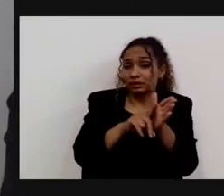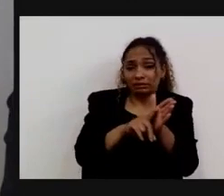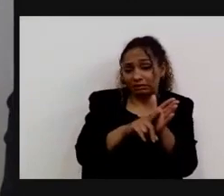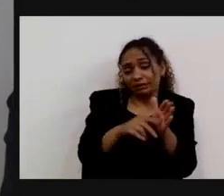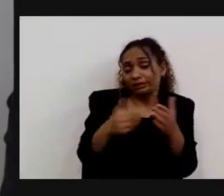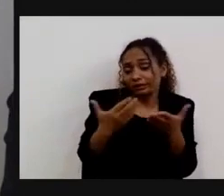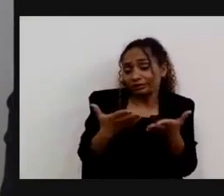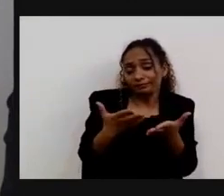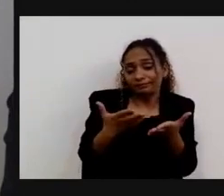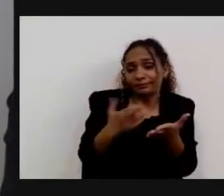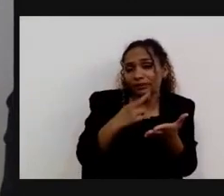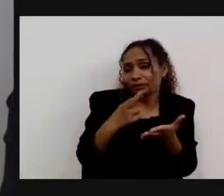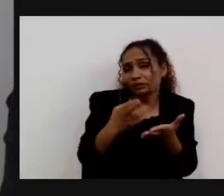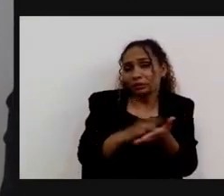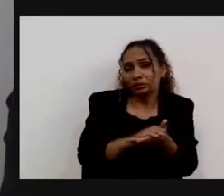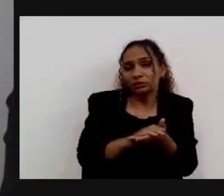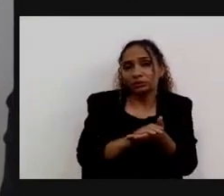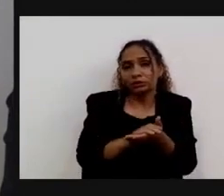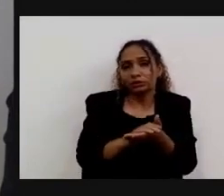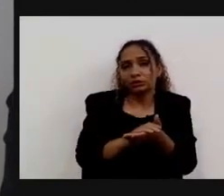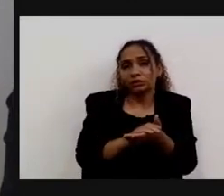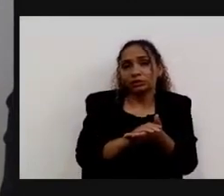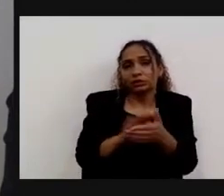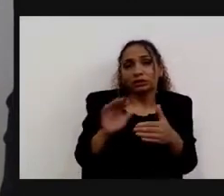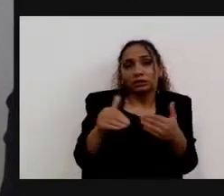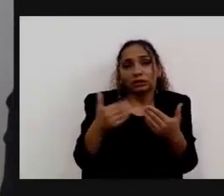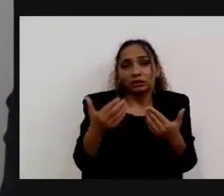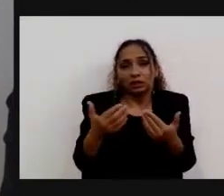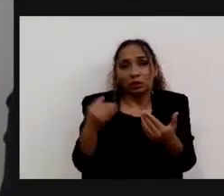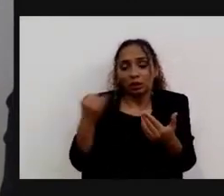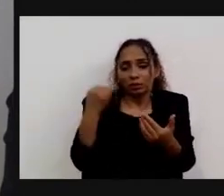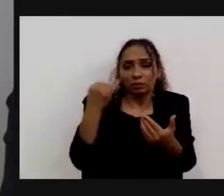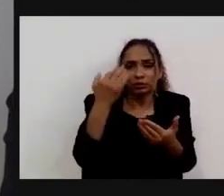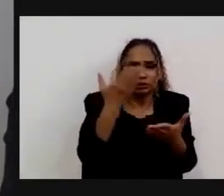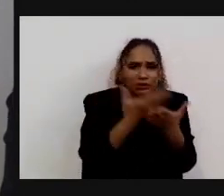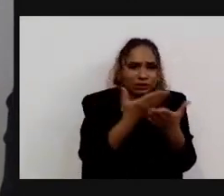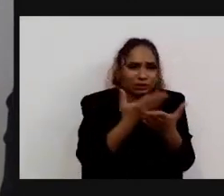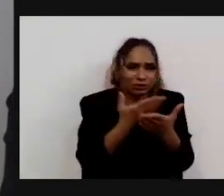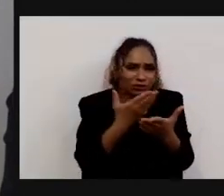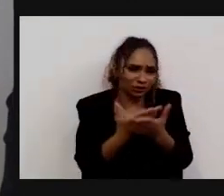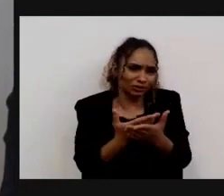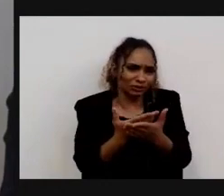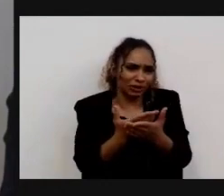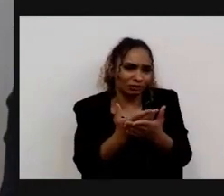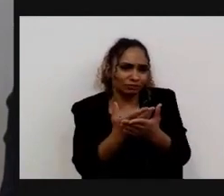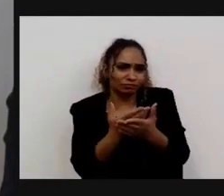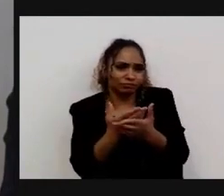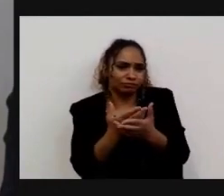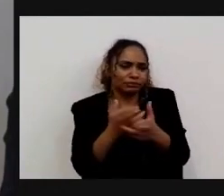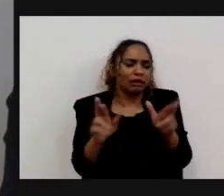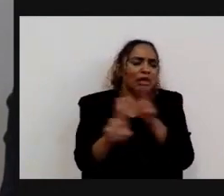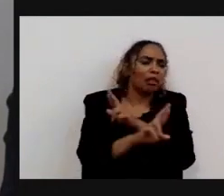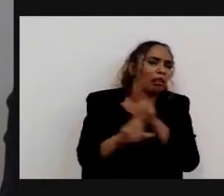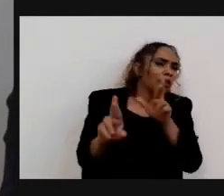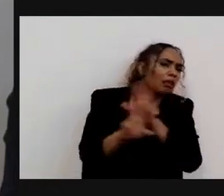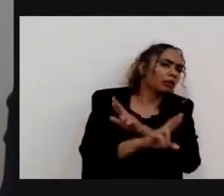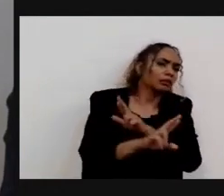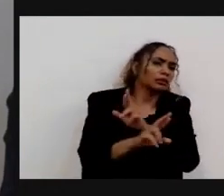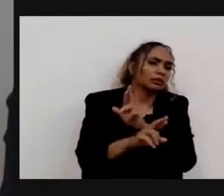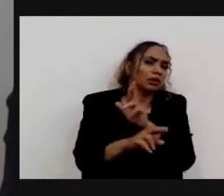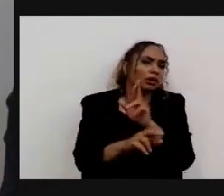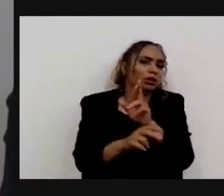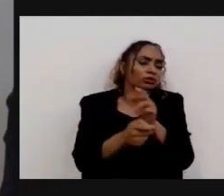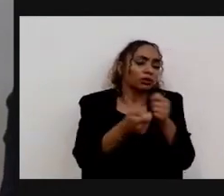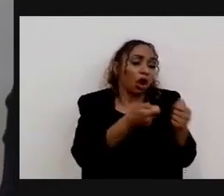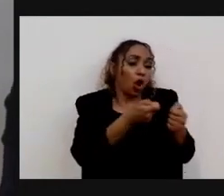eu acho que é importante para quem tá estudando isso não fazer com todo mundo a intervenção você trabalhar com grupos